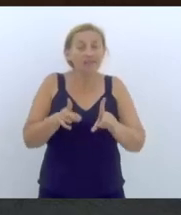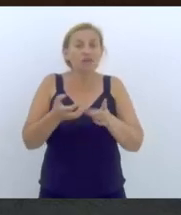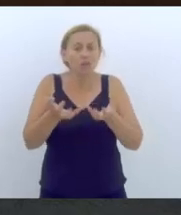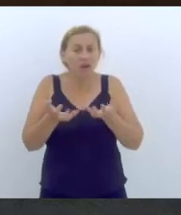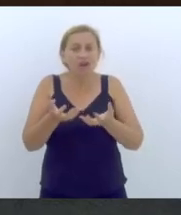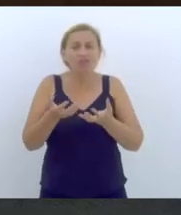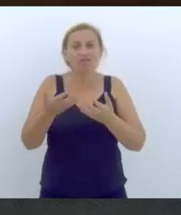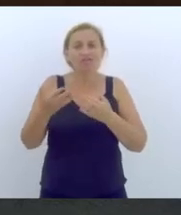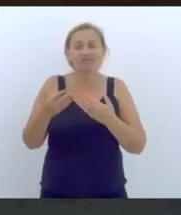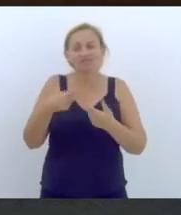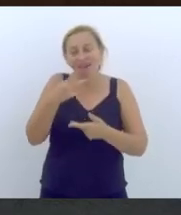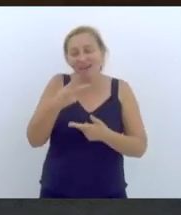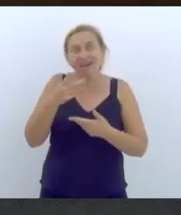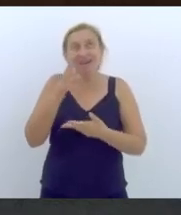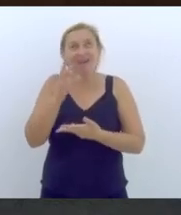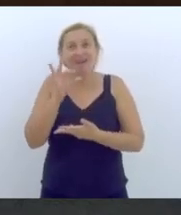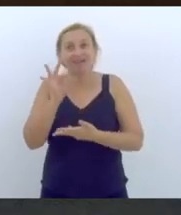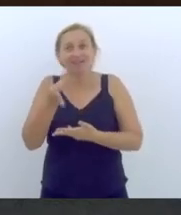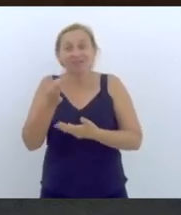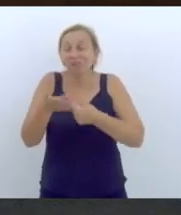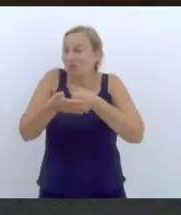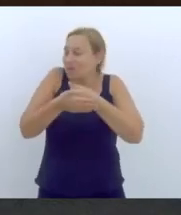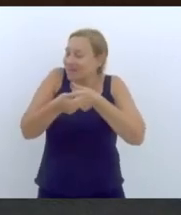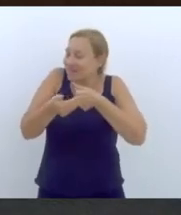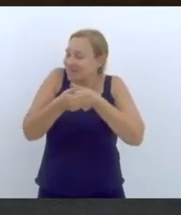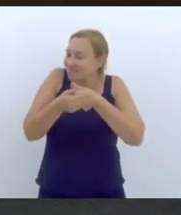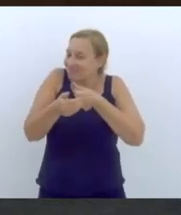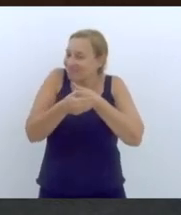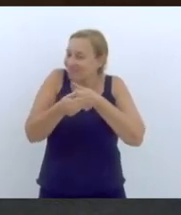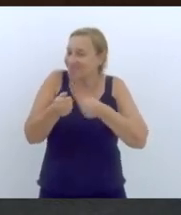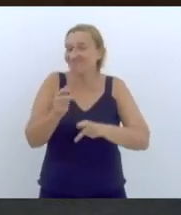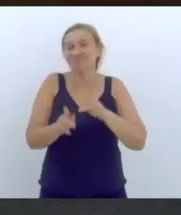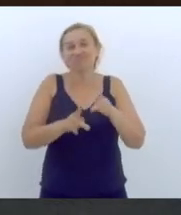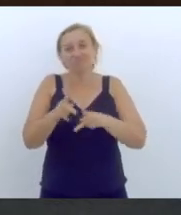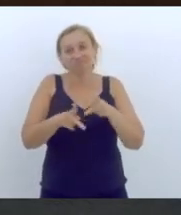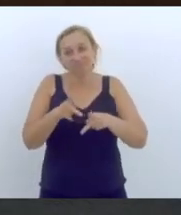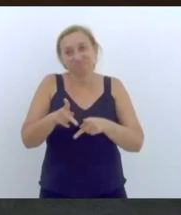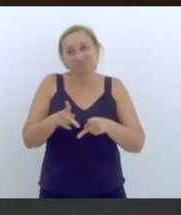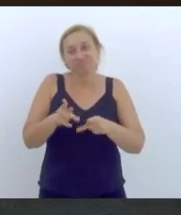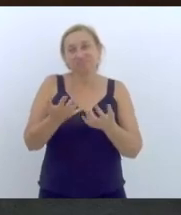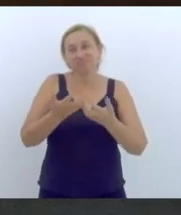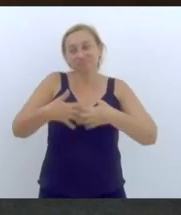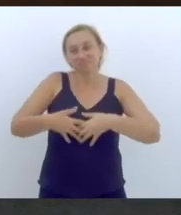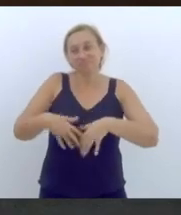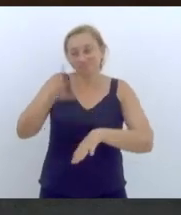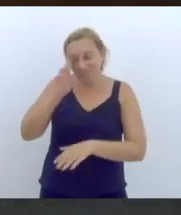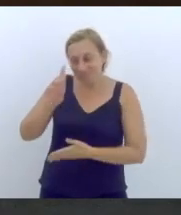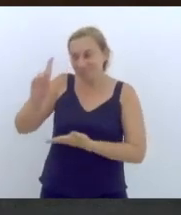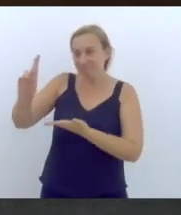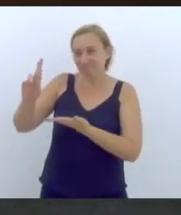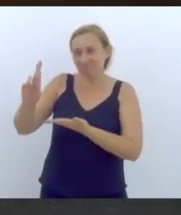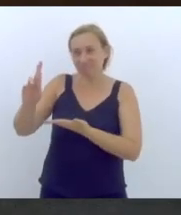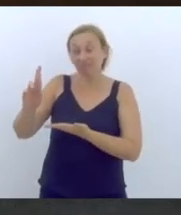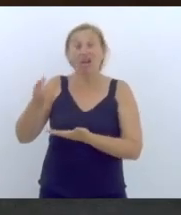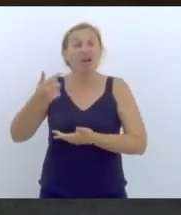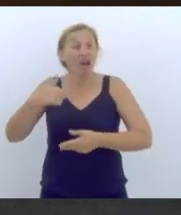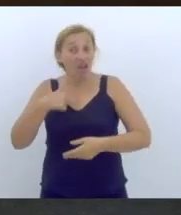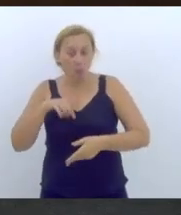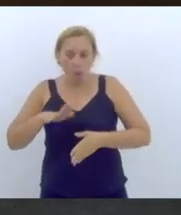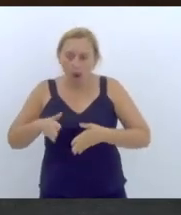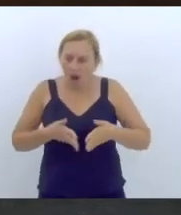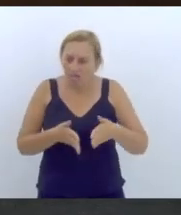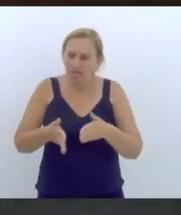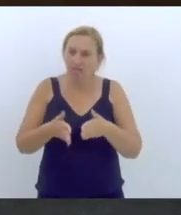me referir única e exclusivamente ao carinho da população de Petrópolis com Vossa Excelência. Andei naquelas ruas com